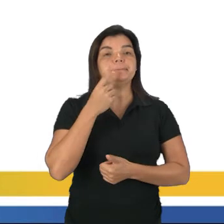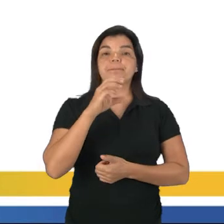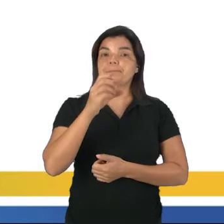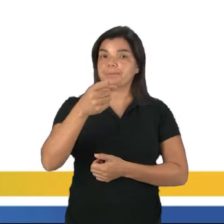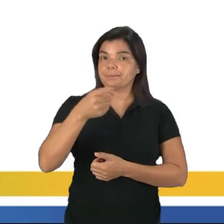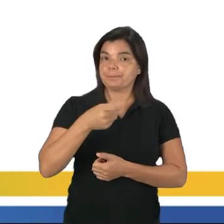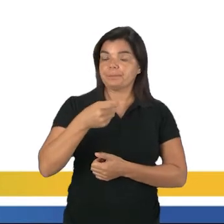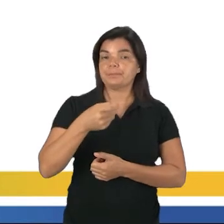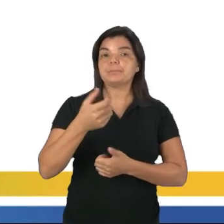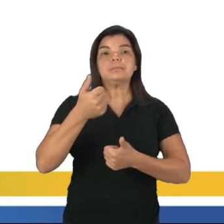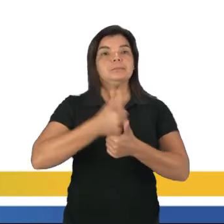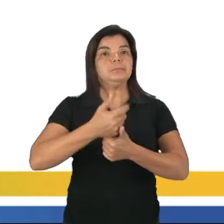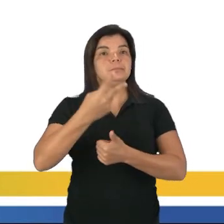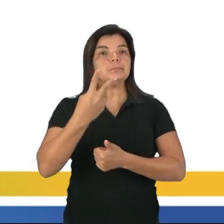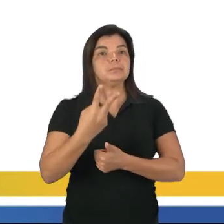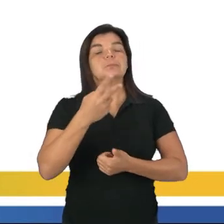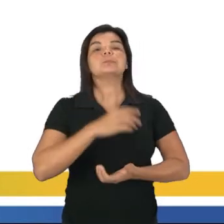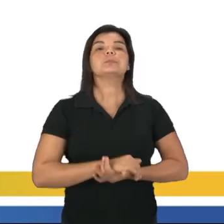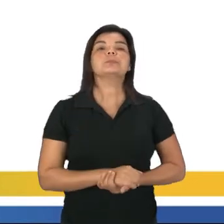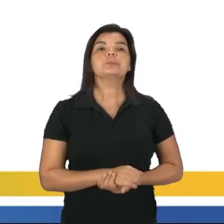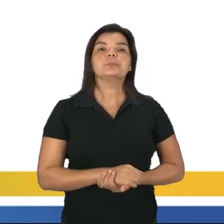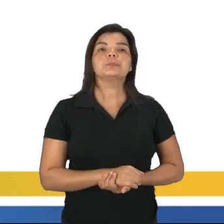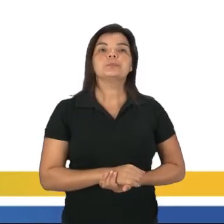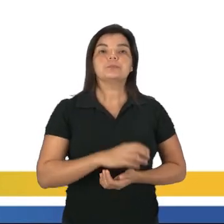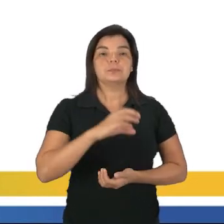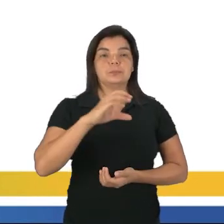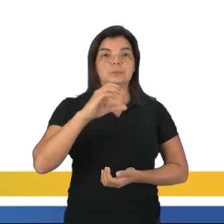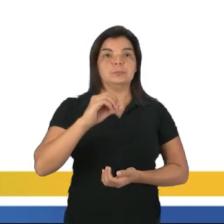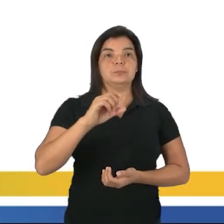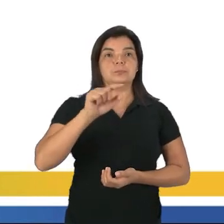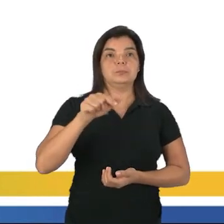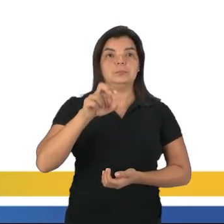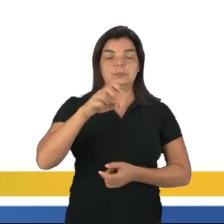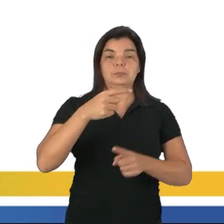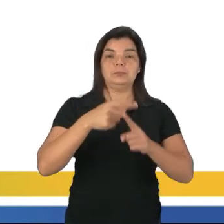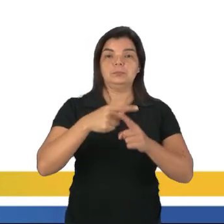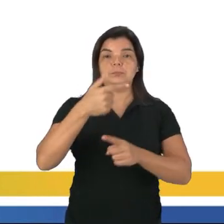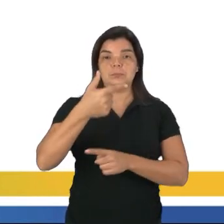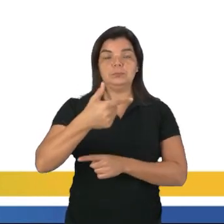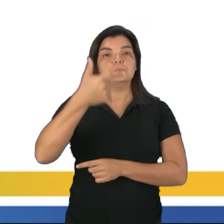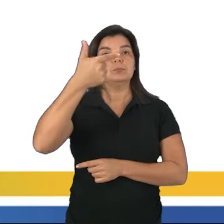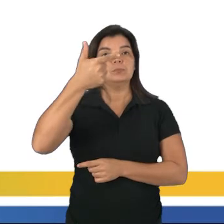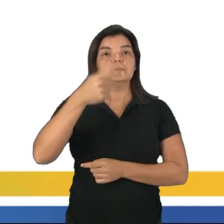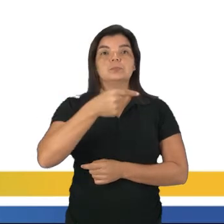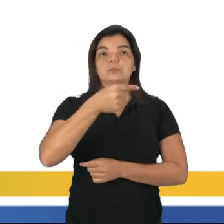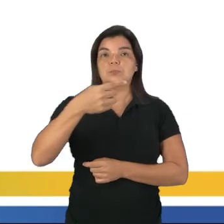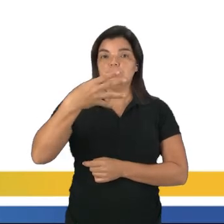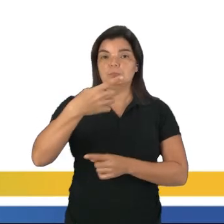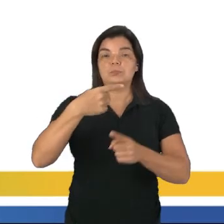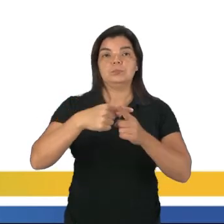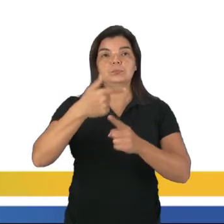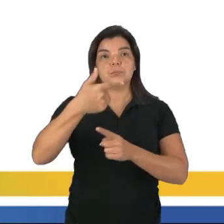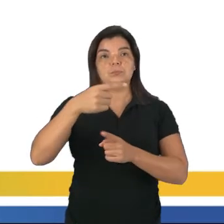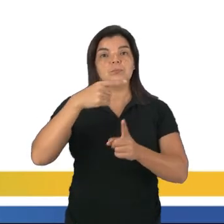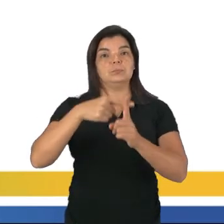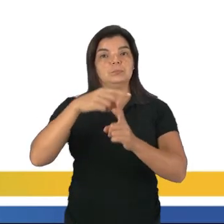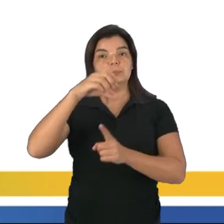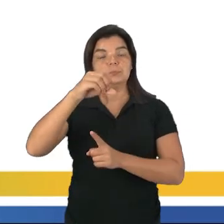x, eu substituo por 2, certo? Então, eu tenho 0,5 vezes 2 ao quadrado menos 4 vezes 2 mais